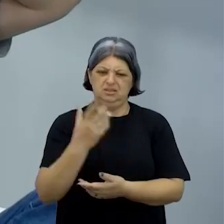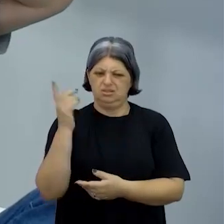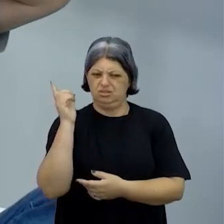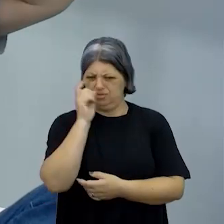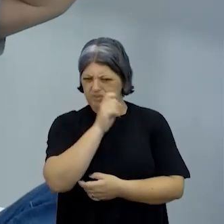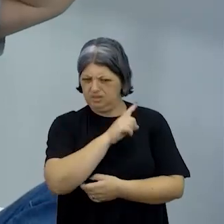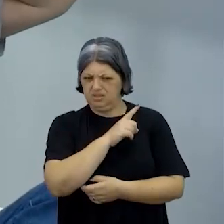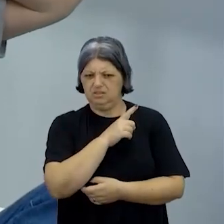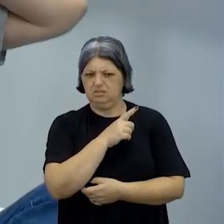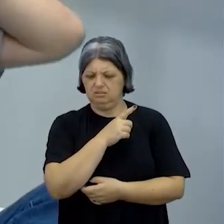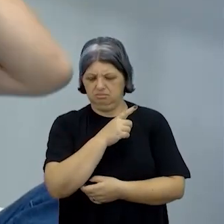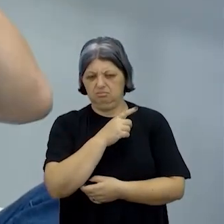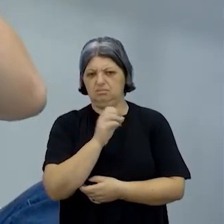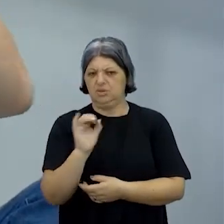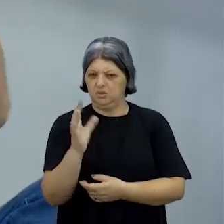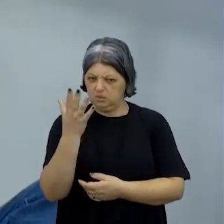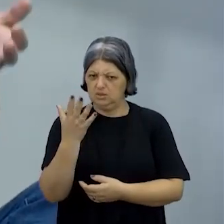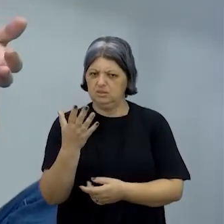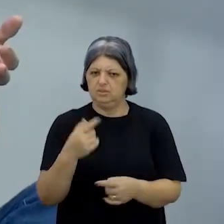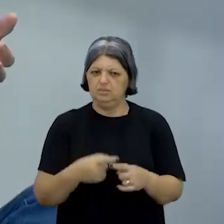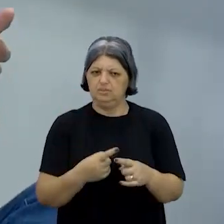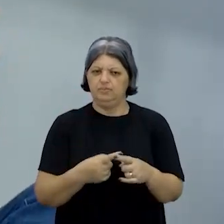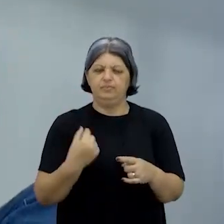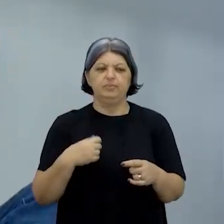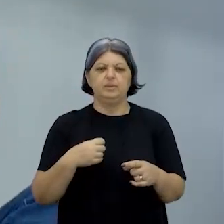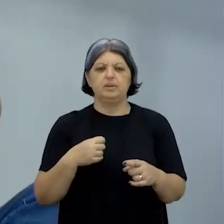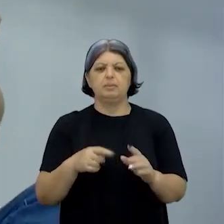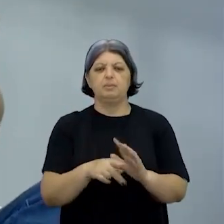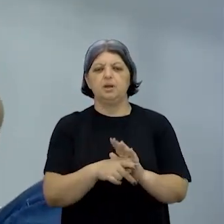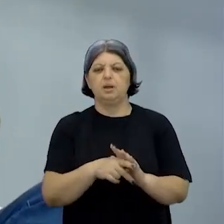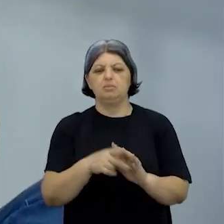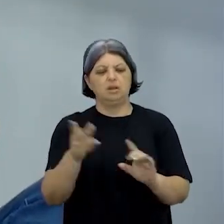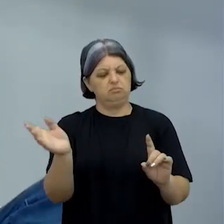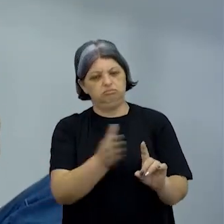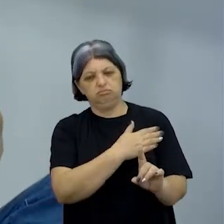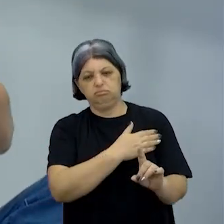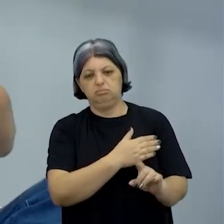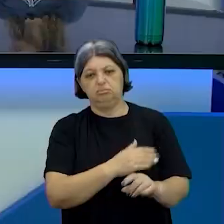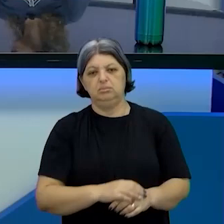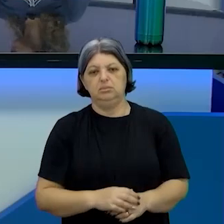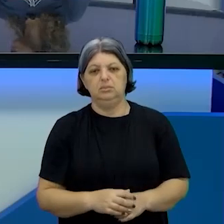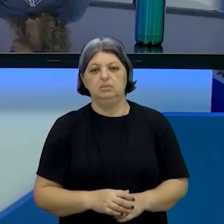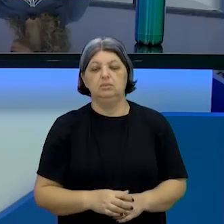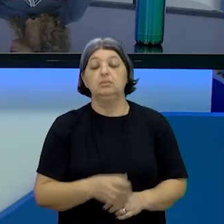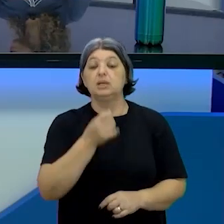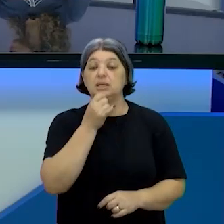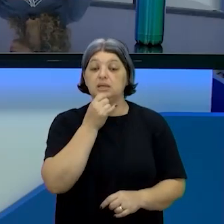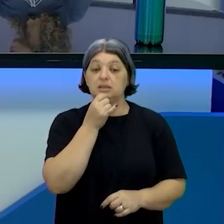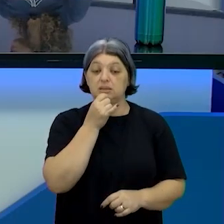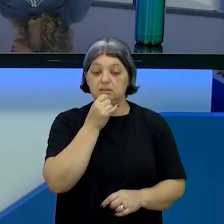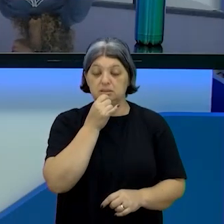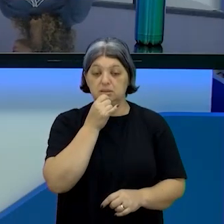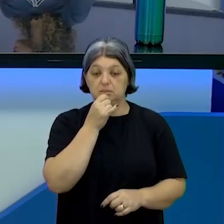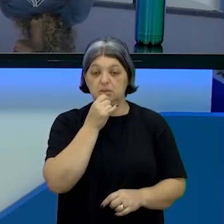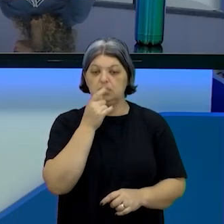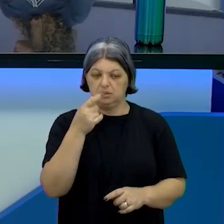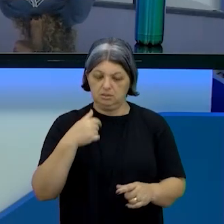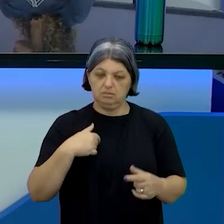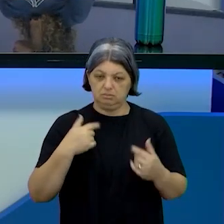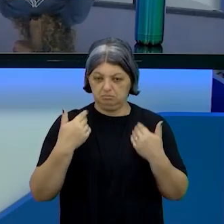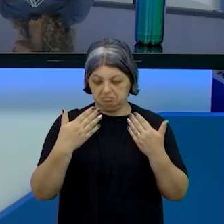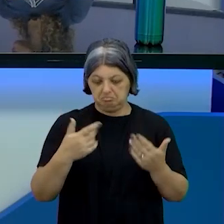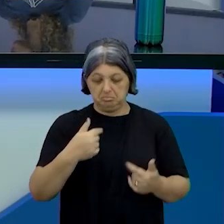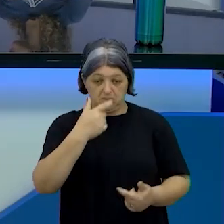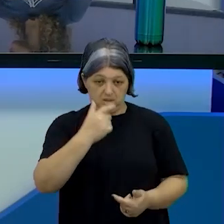raras situações da vida, que quando alguém parte com uma agressão, eu falo, não, é isso aí, tem que... Exemplo, falo abertamente por